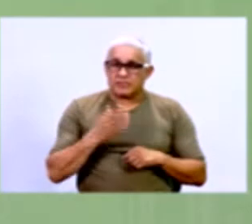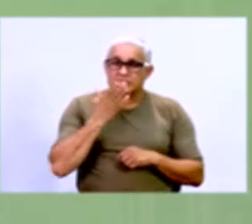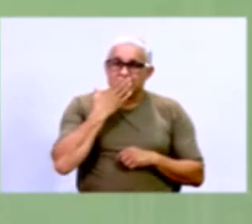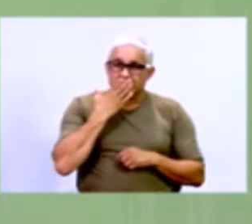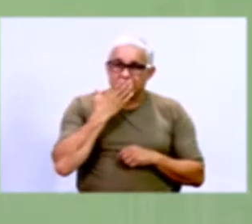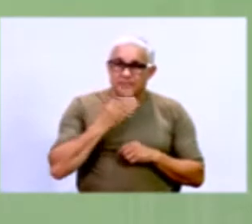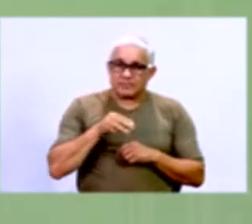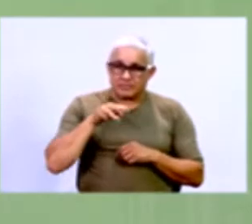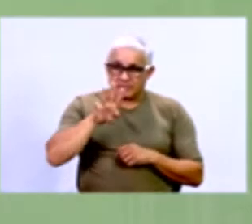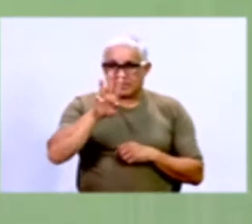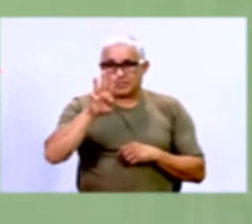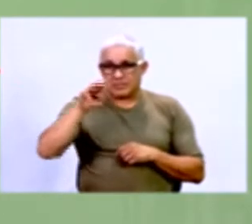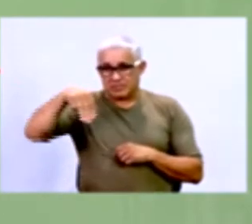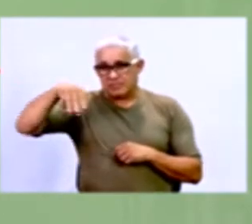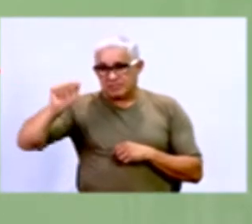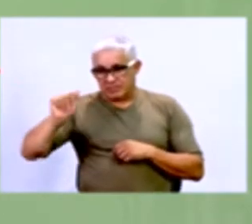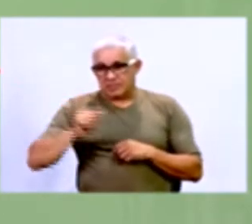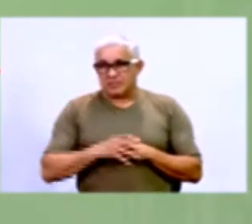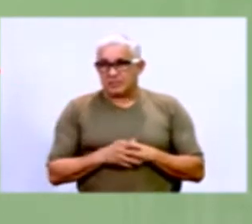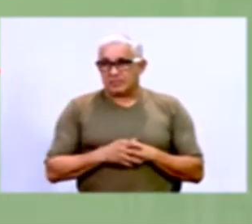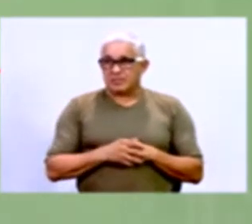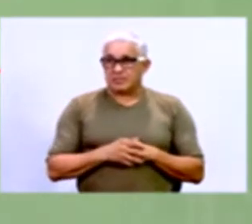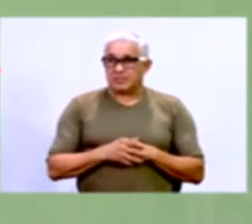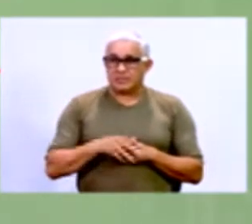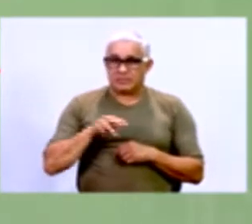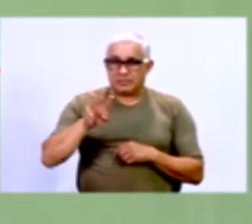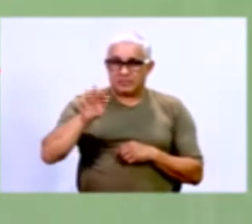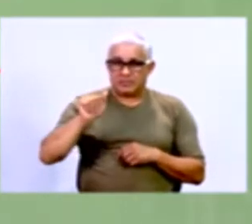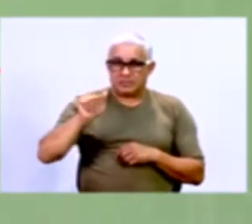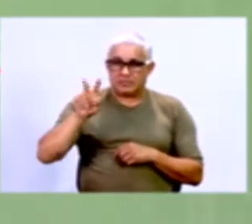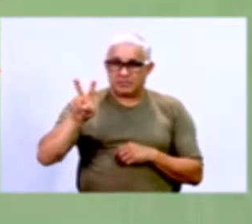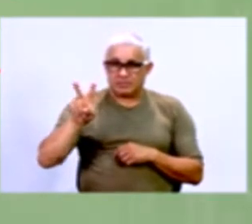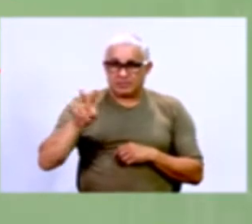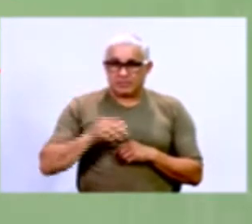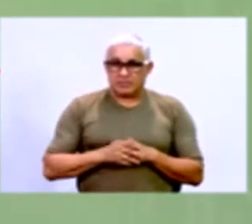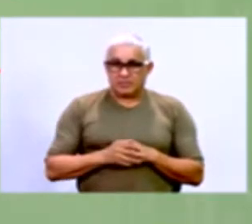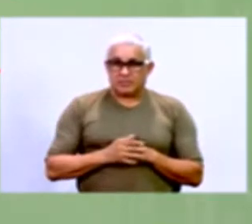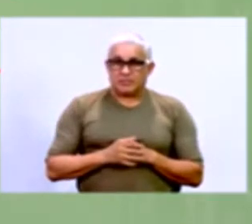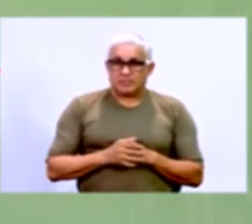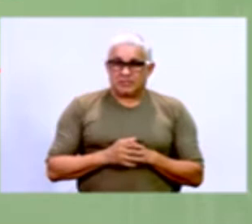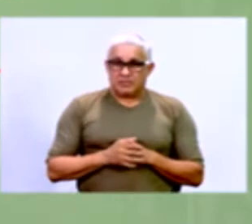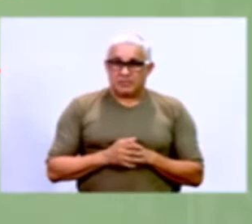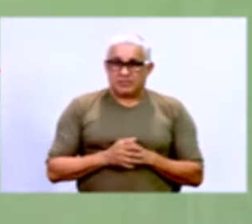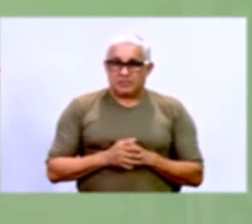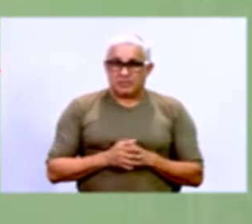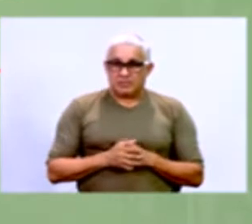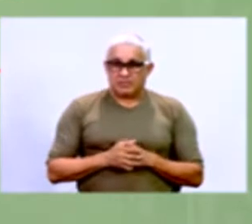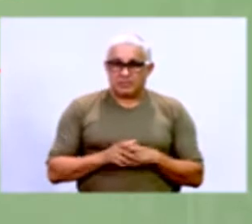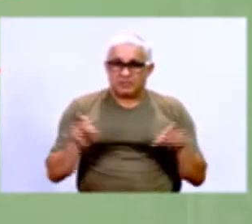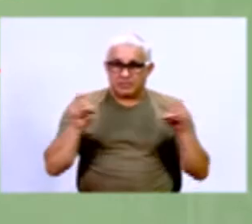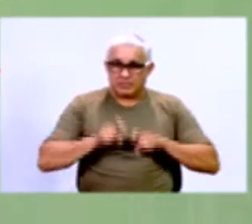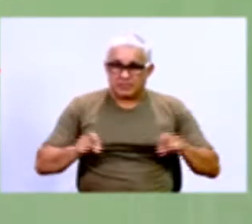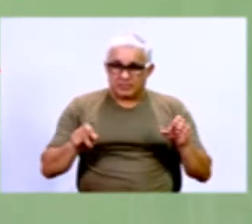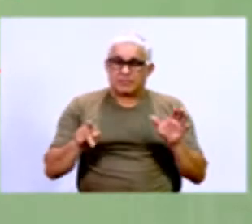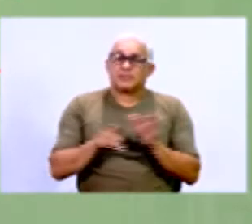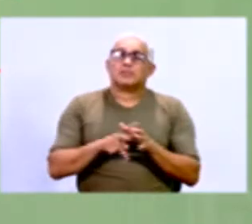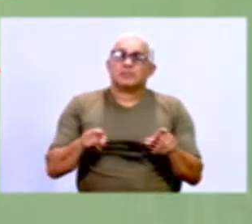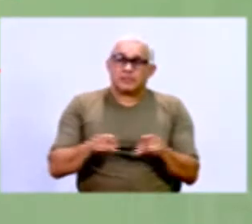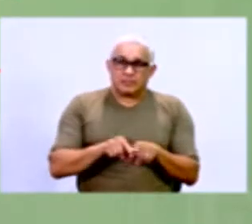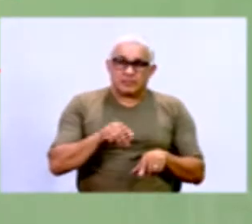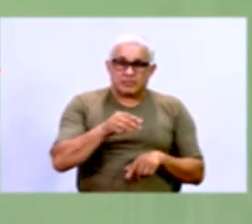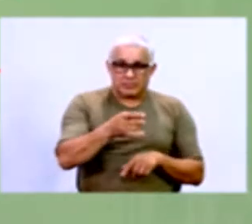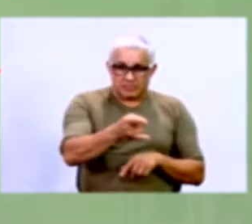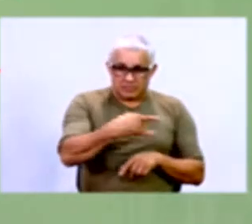formato WMA. O Wave é um padrão de armazenamento nos computadores criados pela Microsoft e